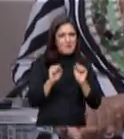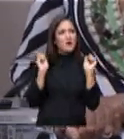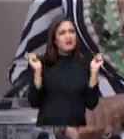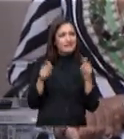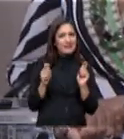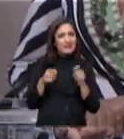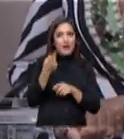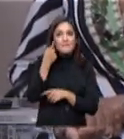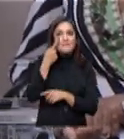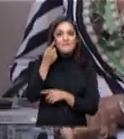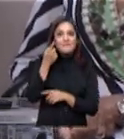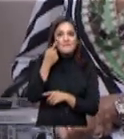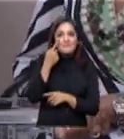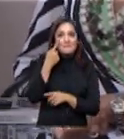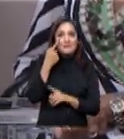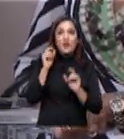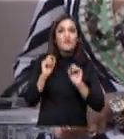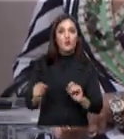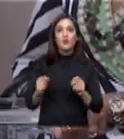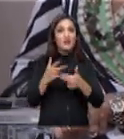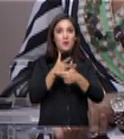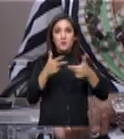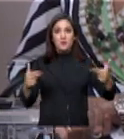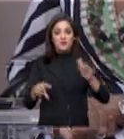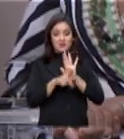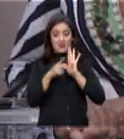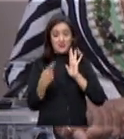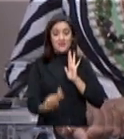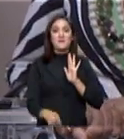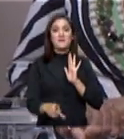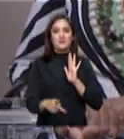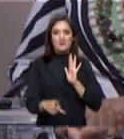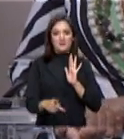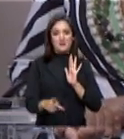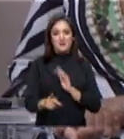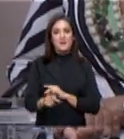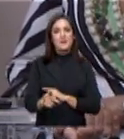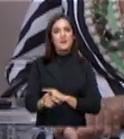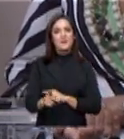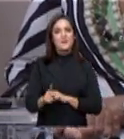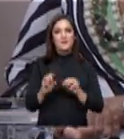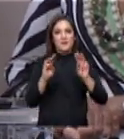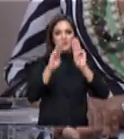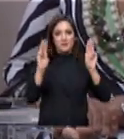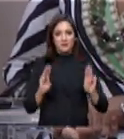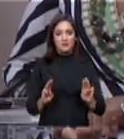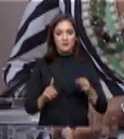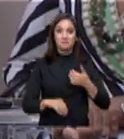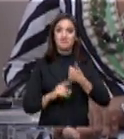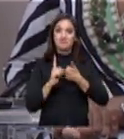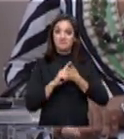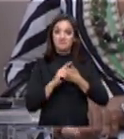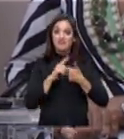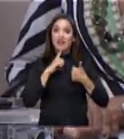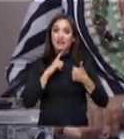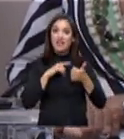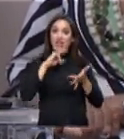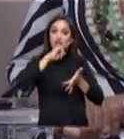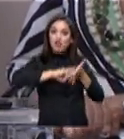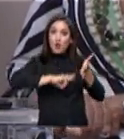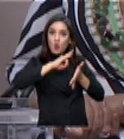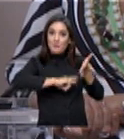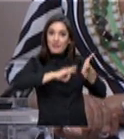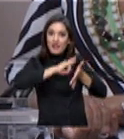os seguintes elementos integrantes dessa nossa iniciativa. Primeiro, um acervo